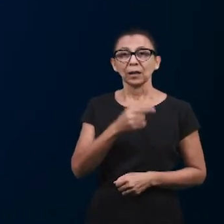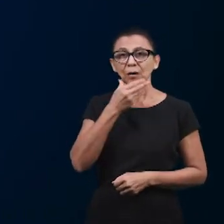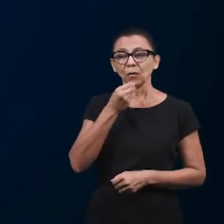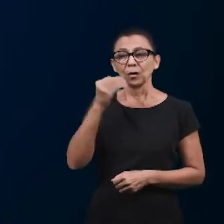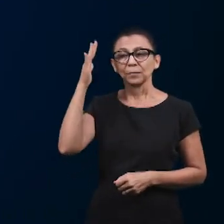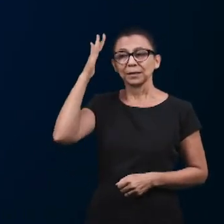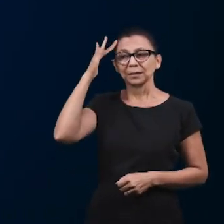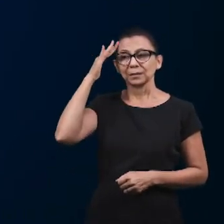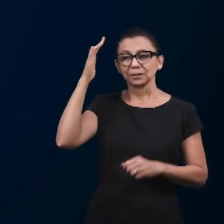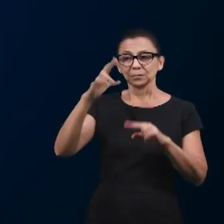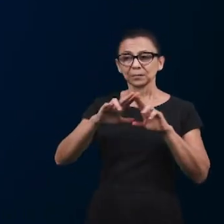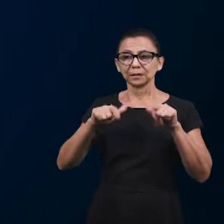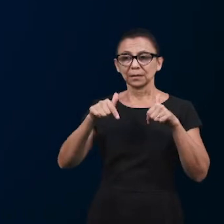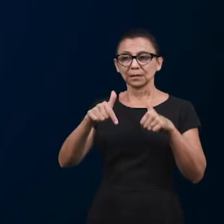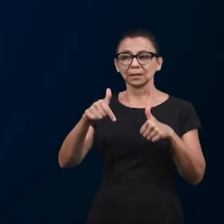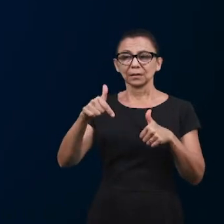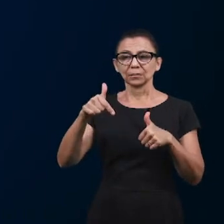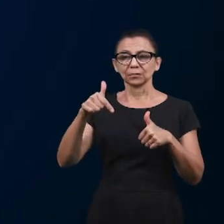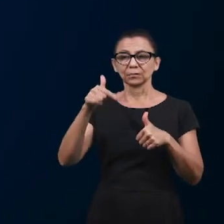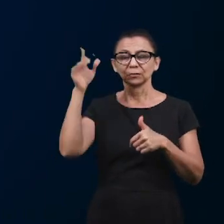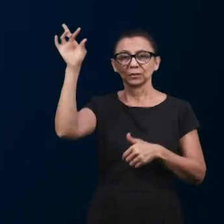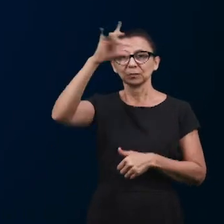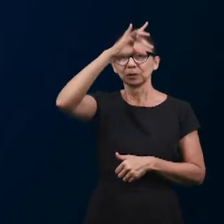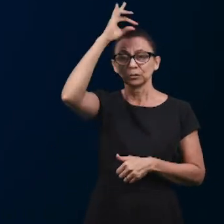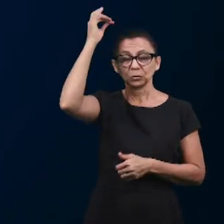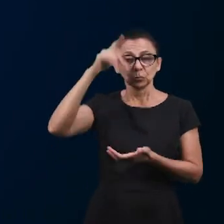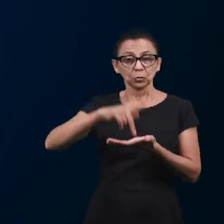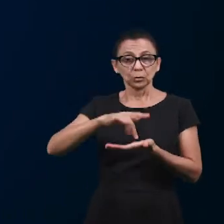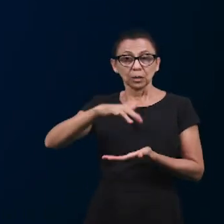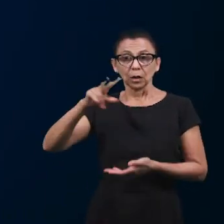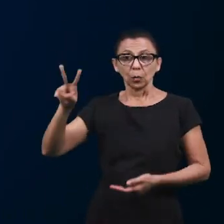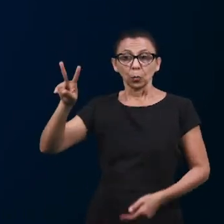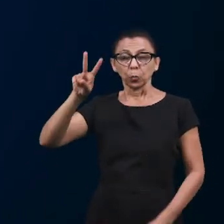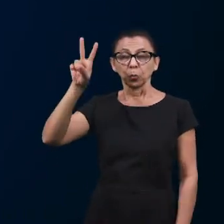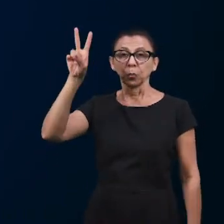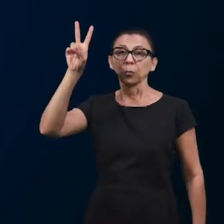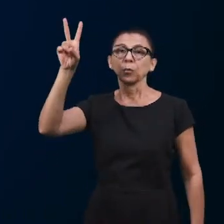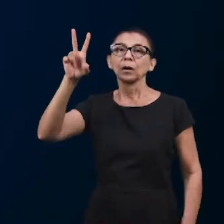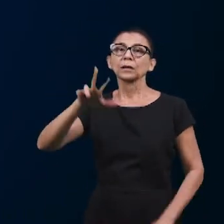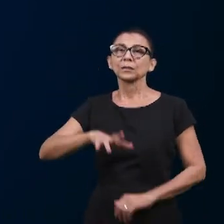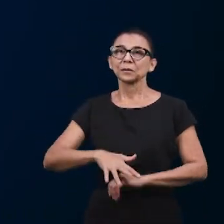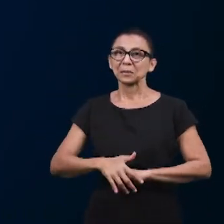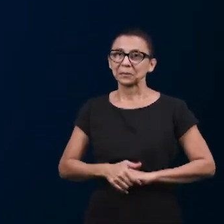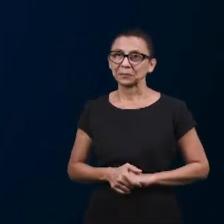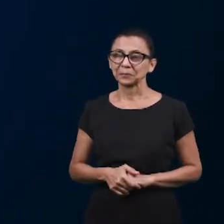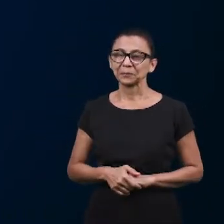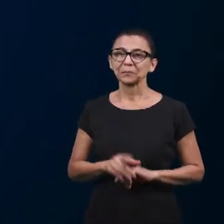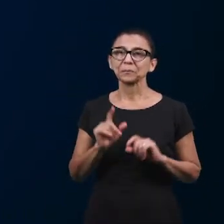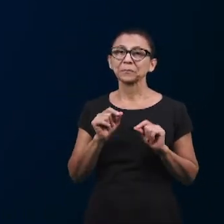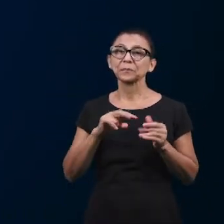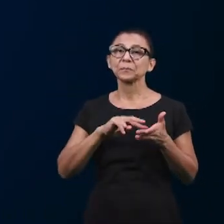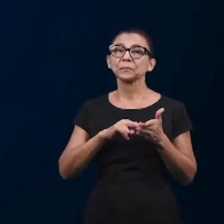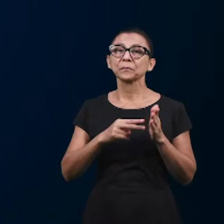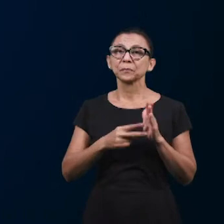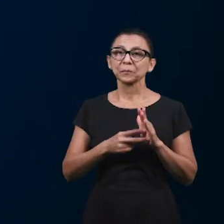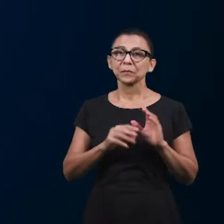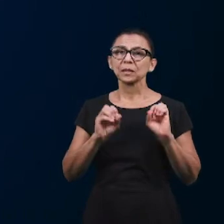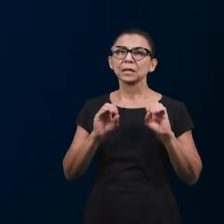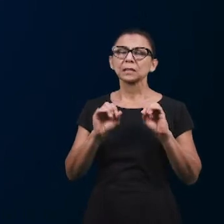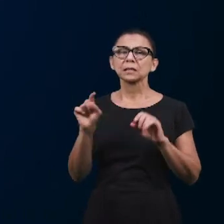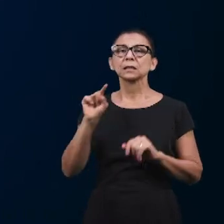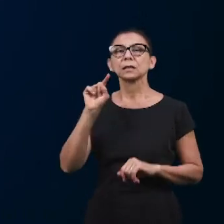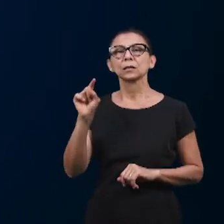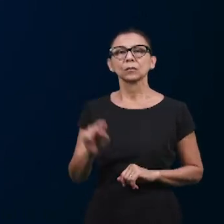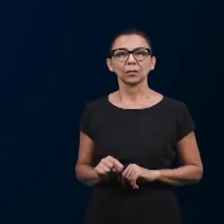por revelação do Espírito Santo, que aquele tesouro era de grande valor. E isso quer nos ensinar que o